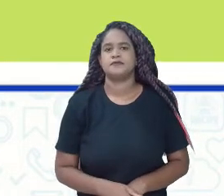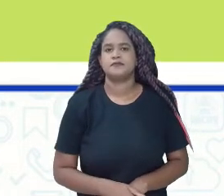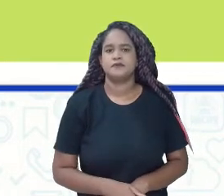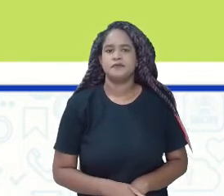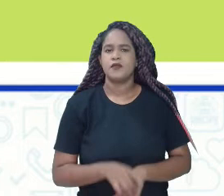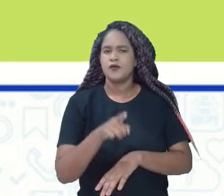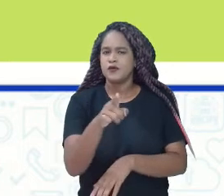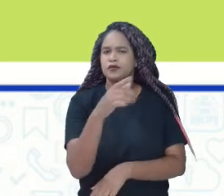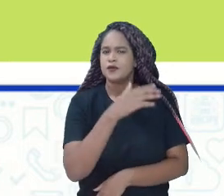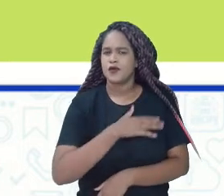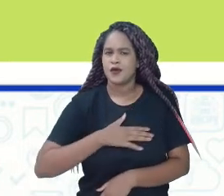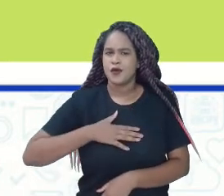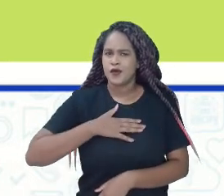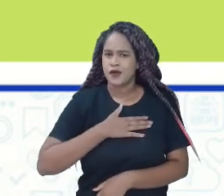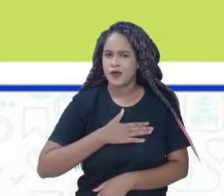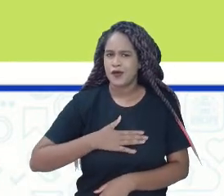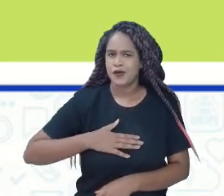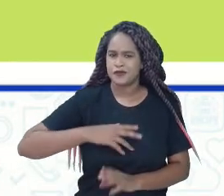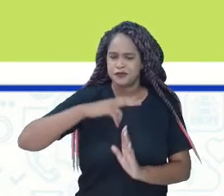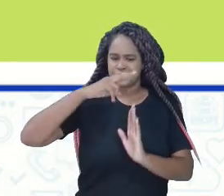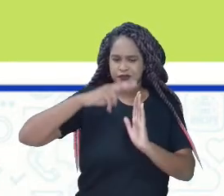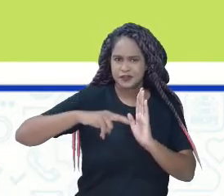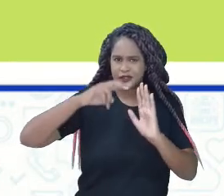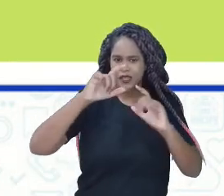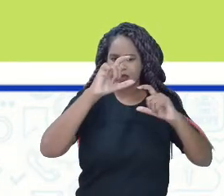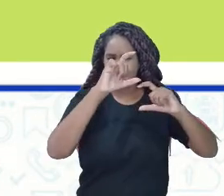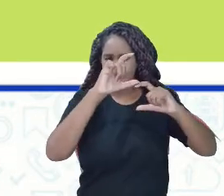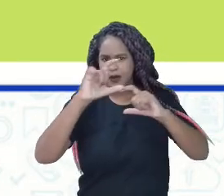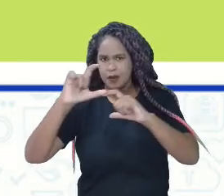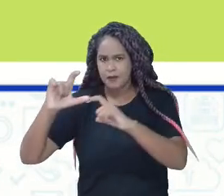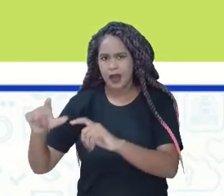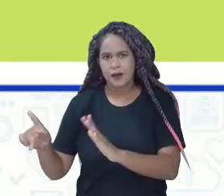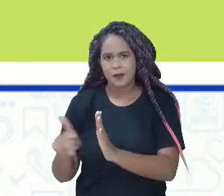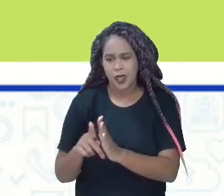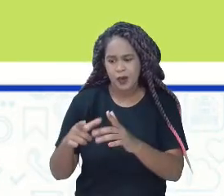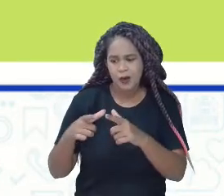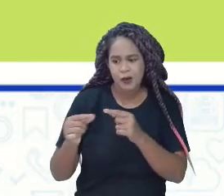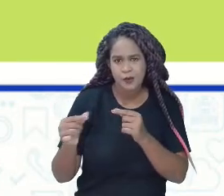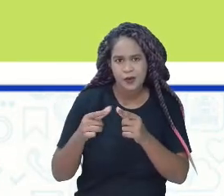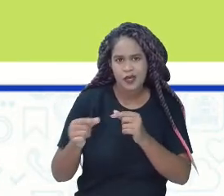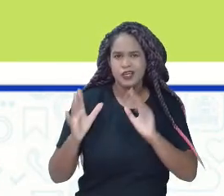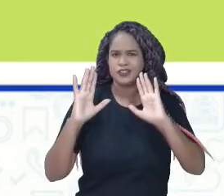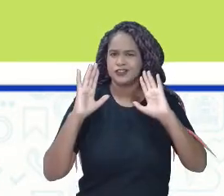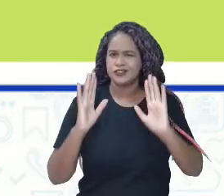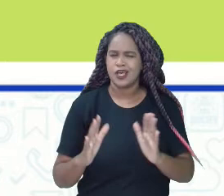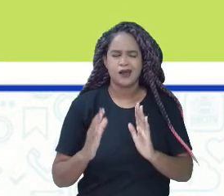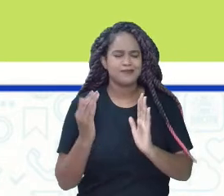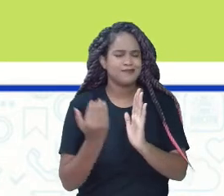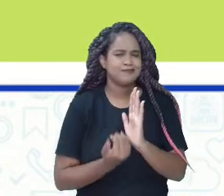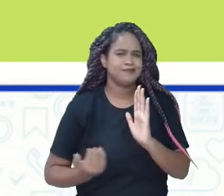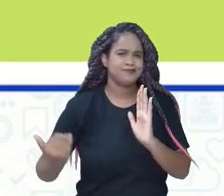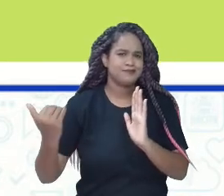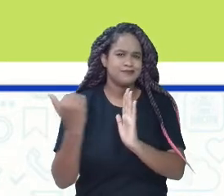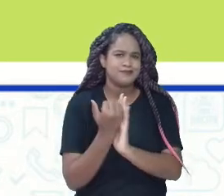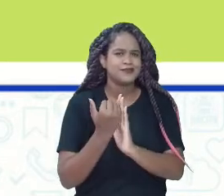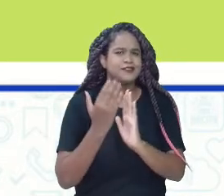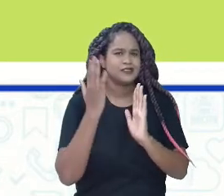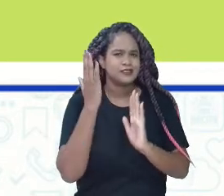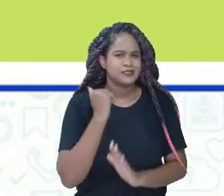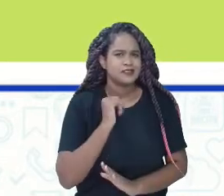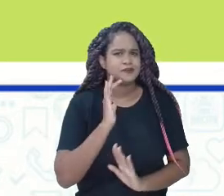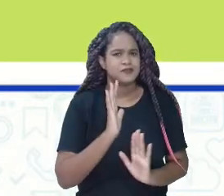Você que gosta de ler esses quadrinhos japoneses, já deve ser fera nisso, não é mesmo? E